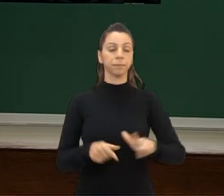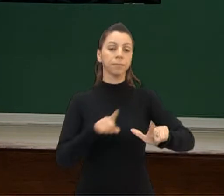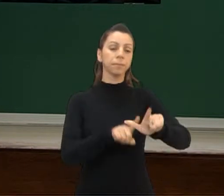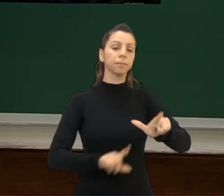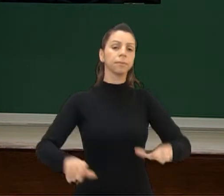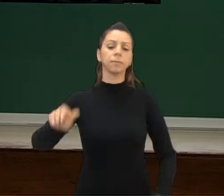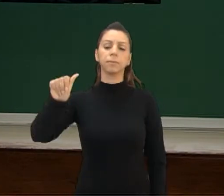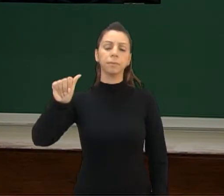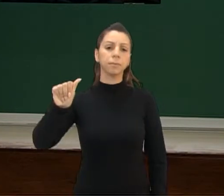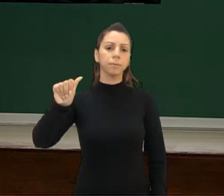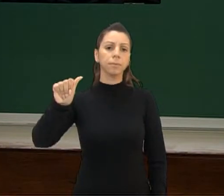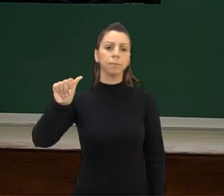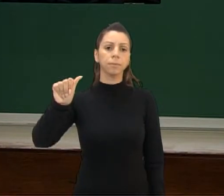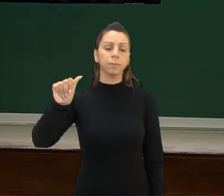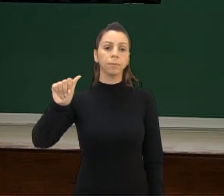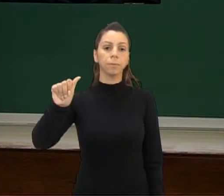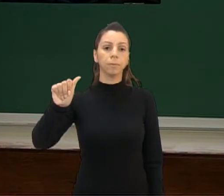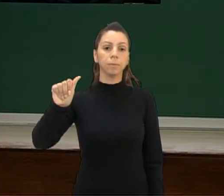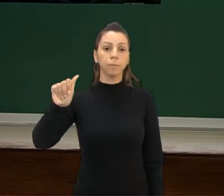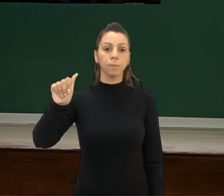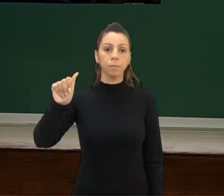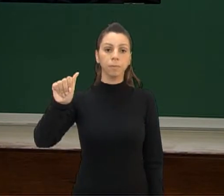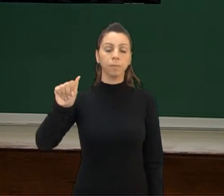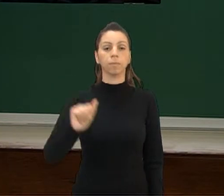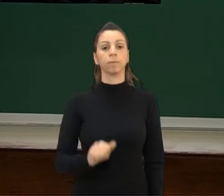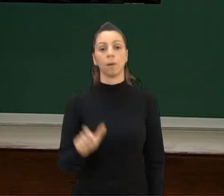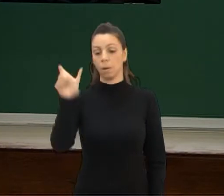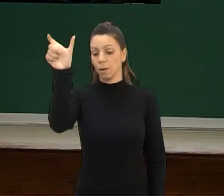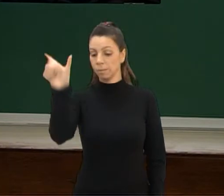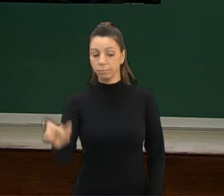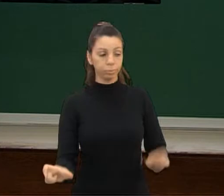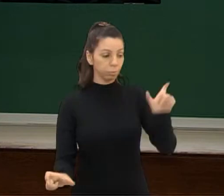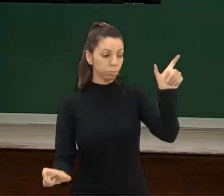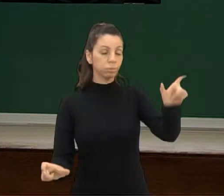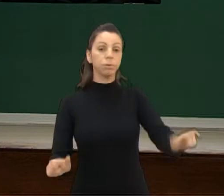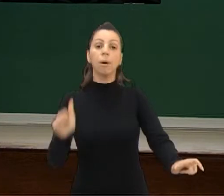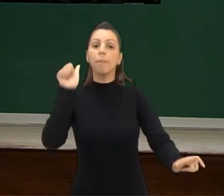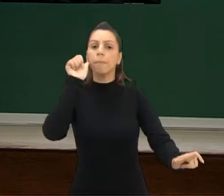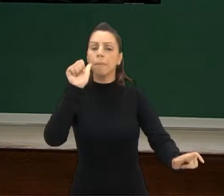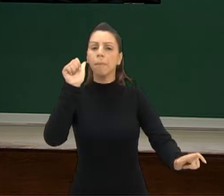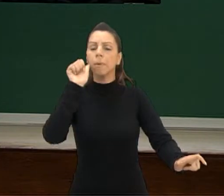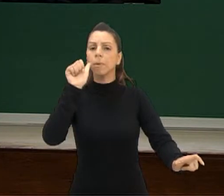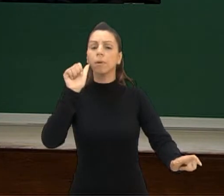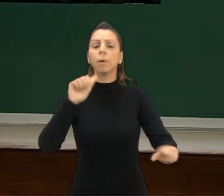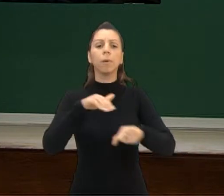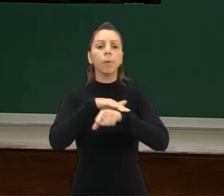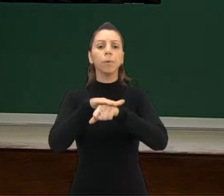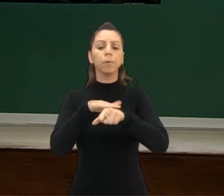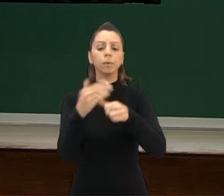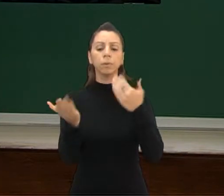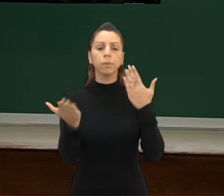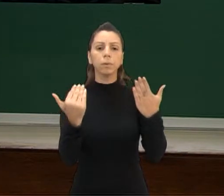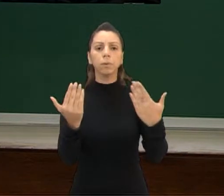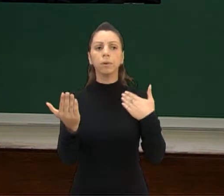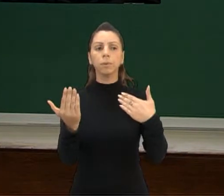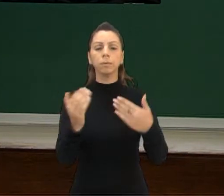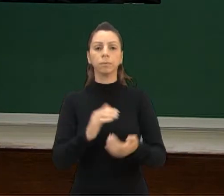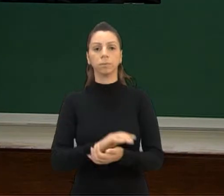Será que as duas meninas, as duas mulheres, elas conversavam sobre parejas e amor? A